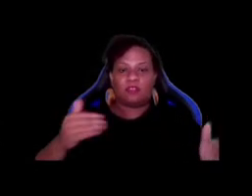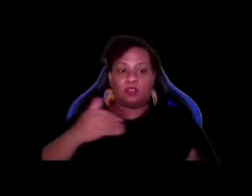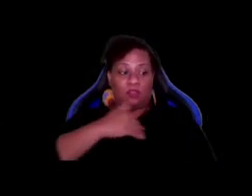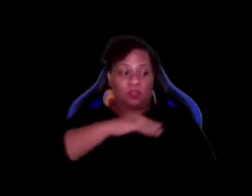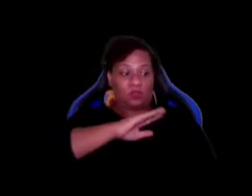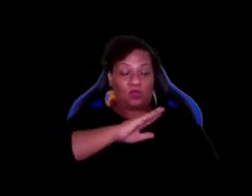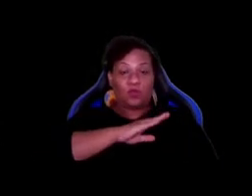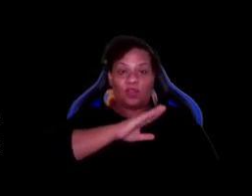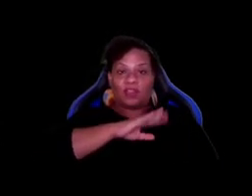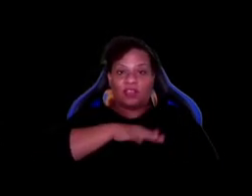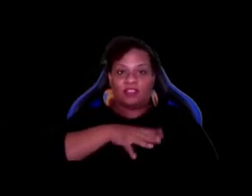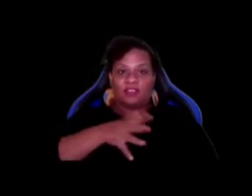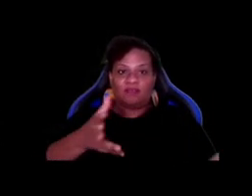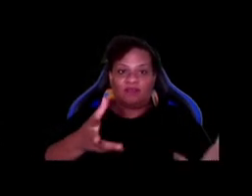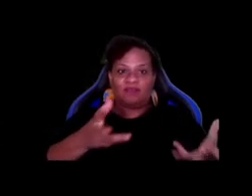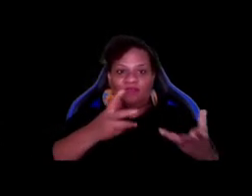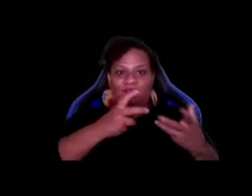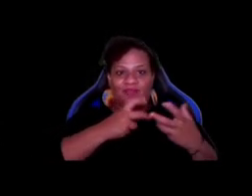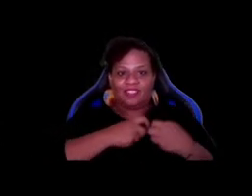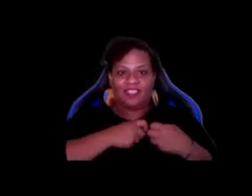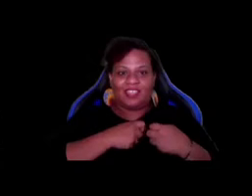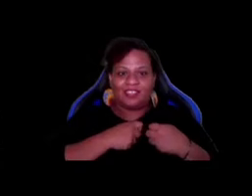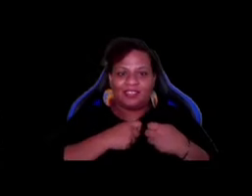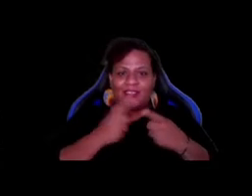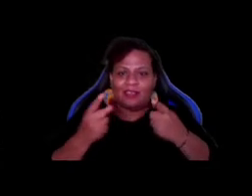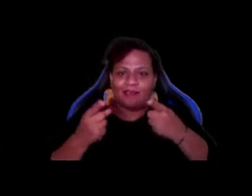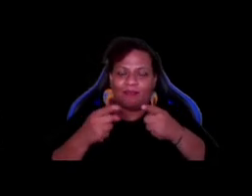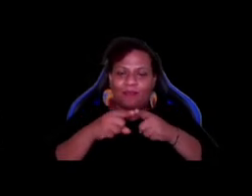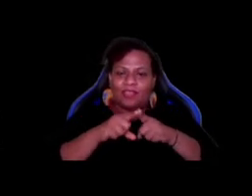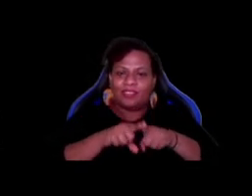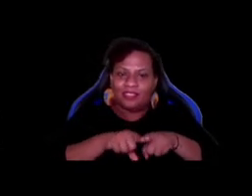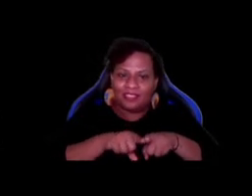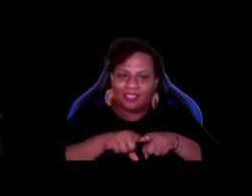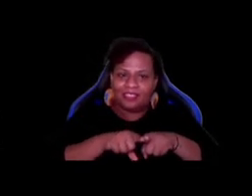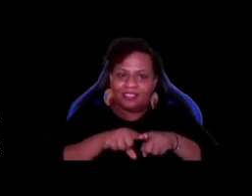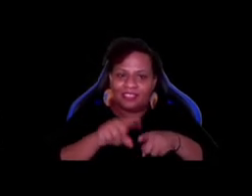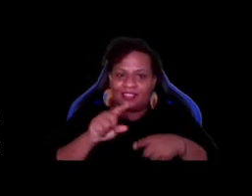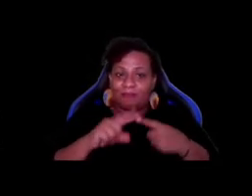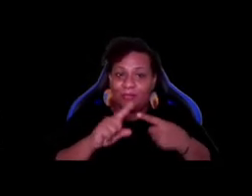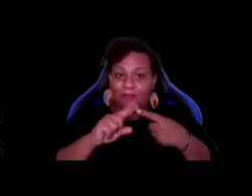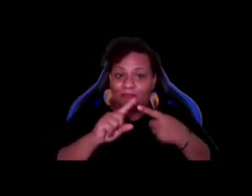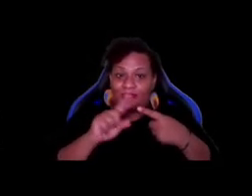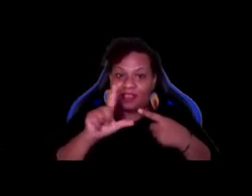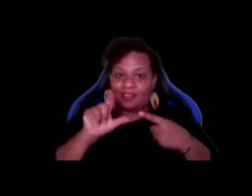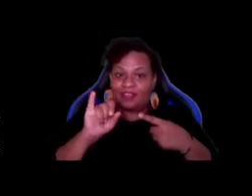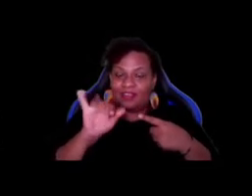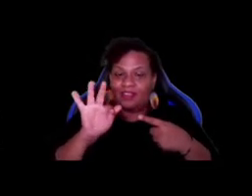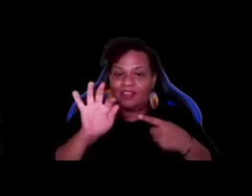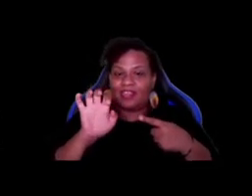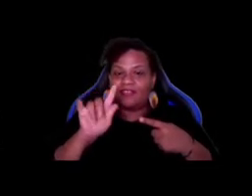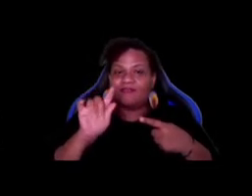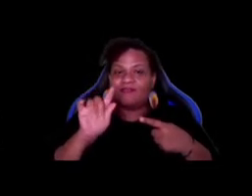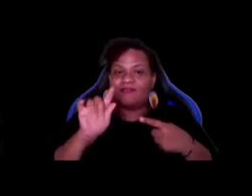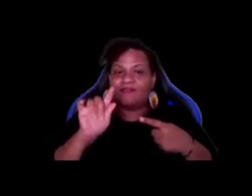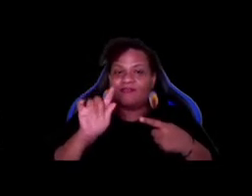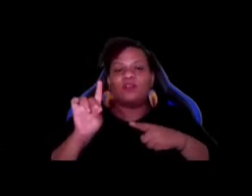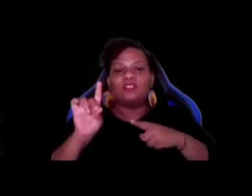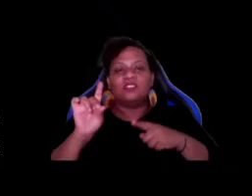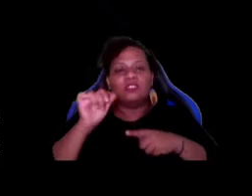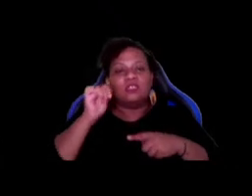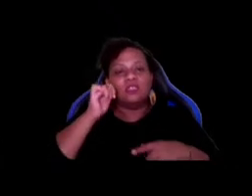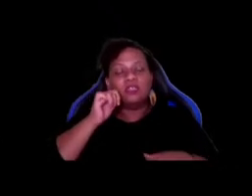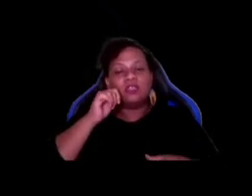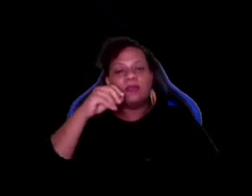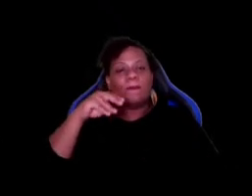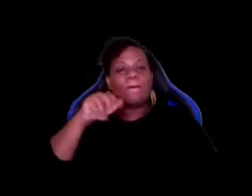gente recebe essas parcerias. Né? O Life Gods tem a Marisa Monte, que eu tocava com